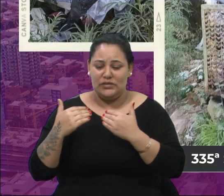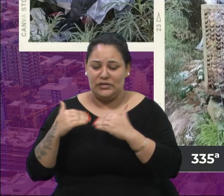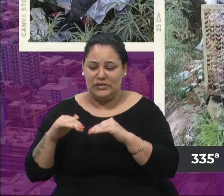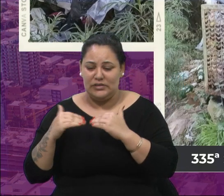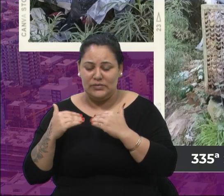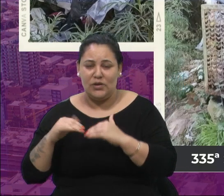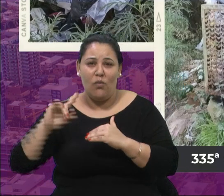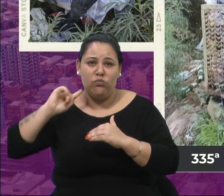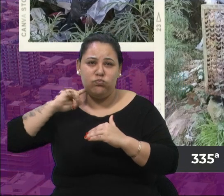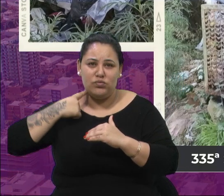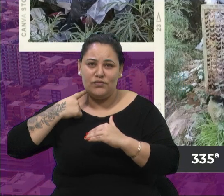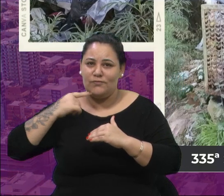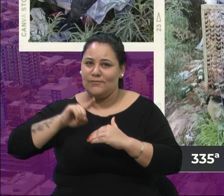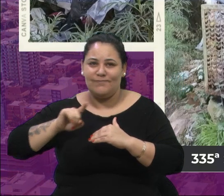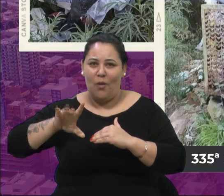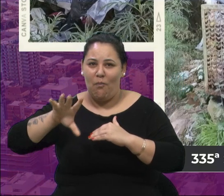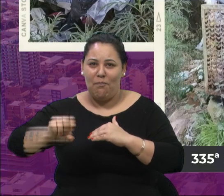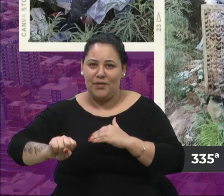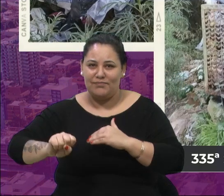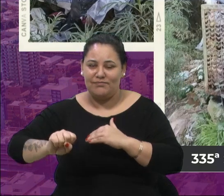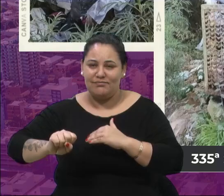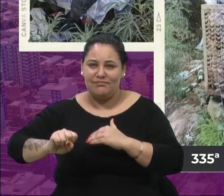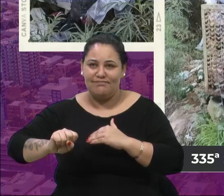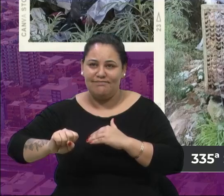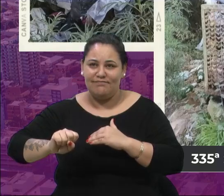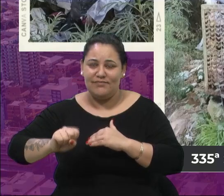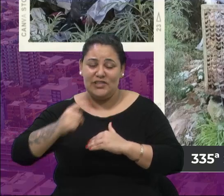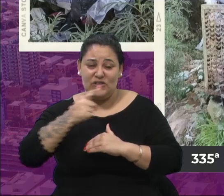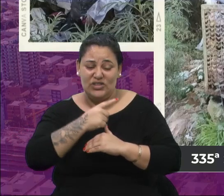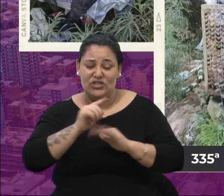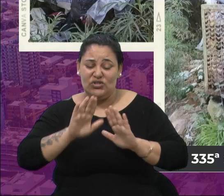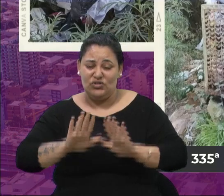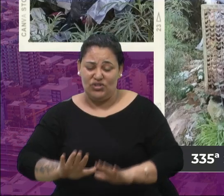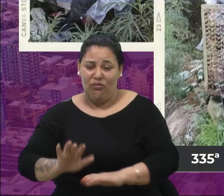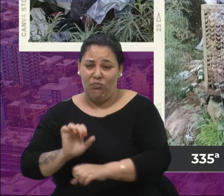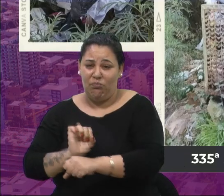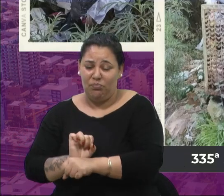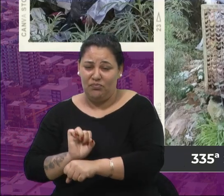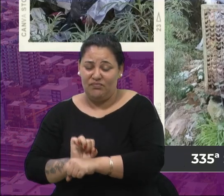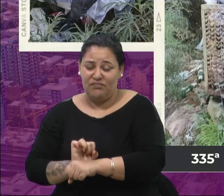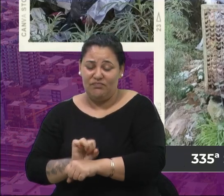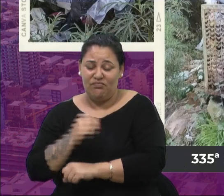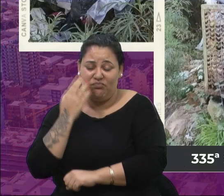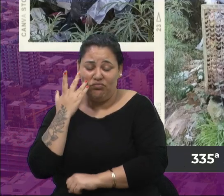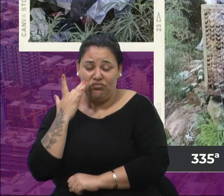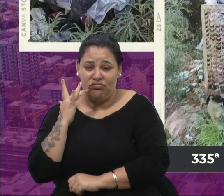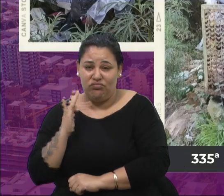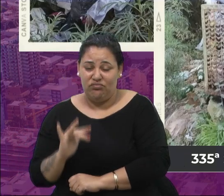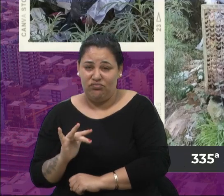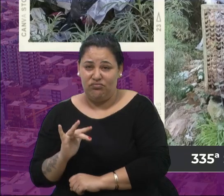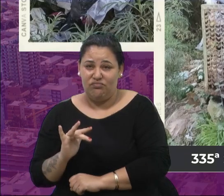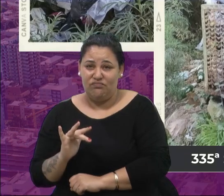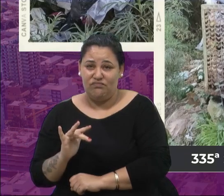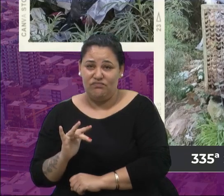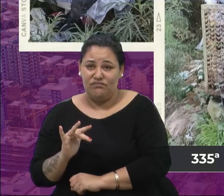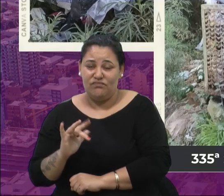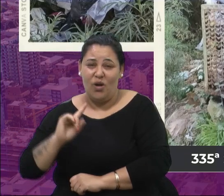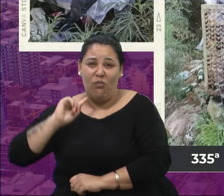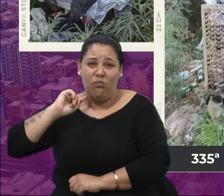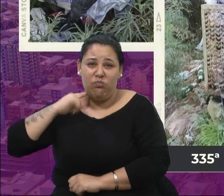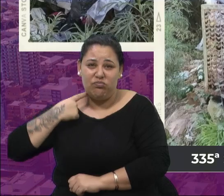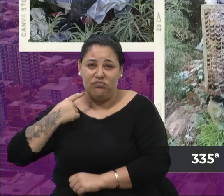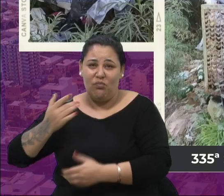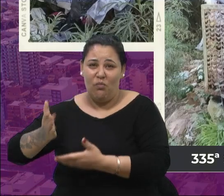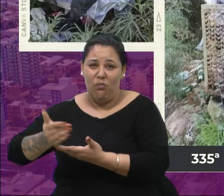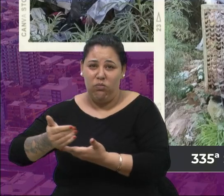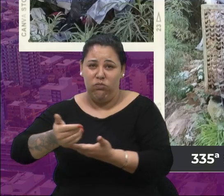que não passou, isso aí estava há dias, né? Esse lixo acumulado ali no